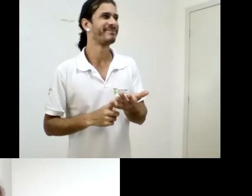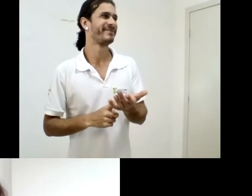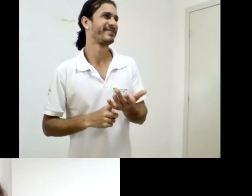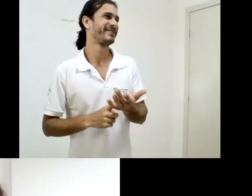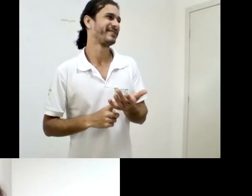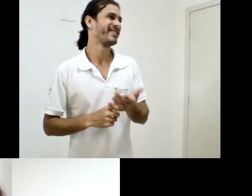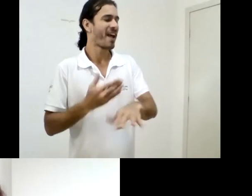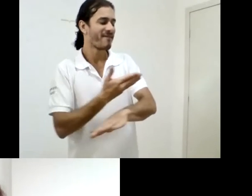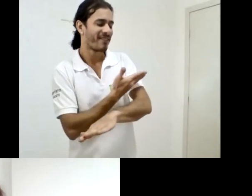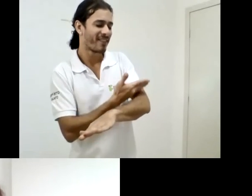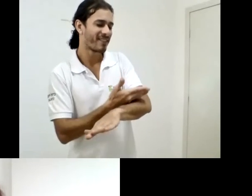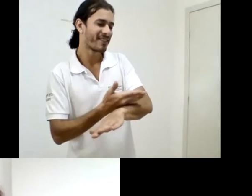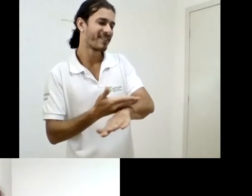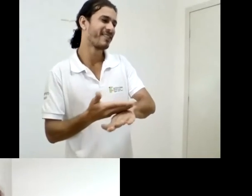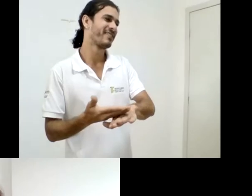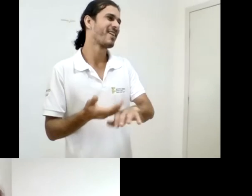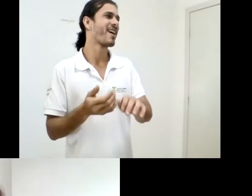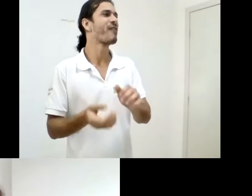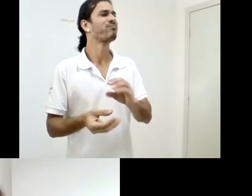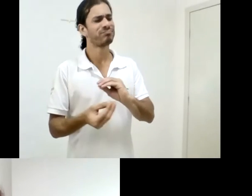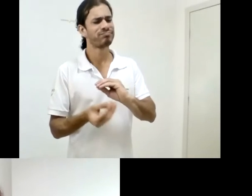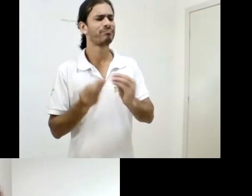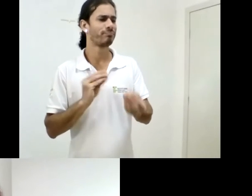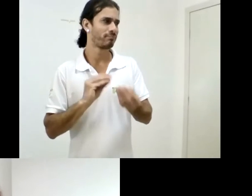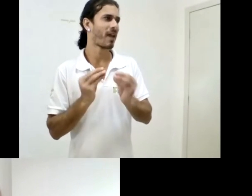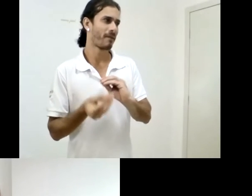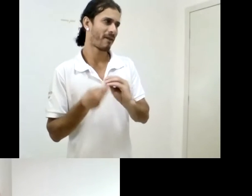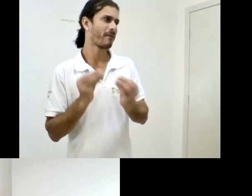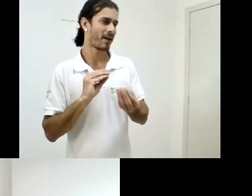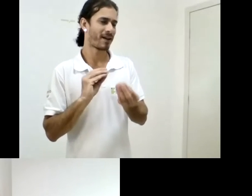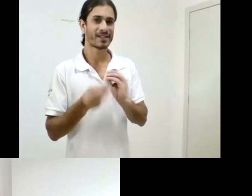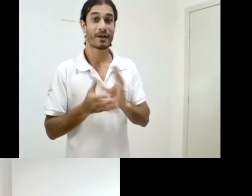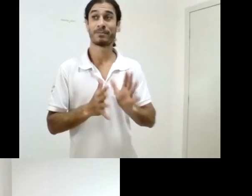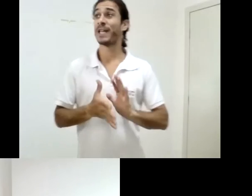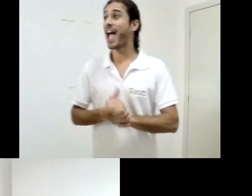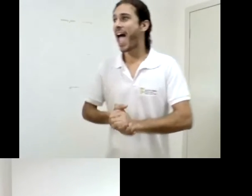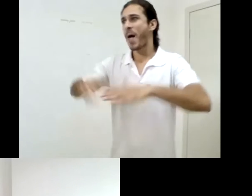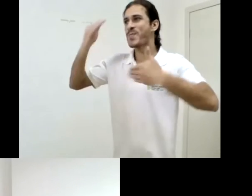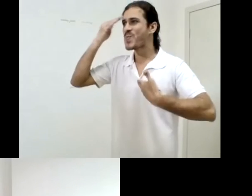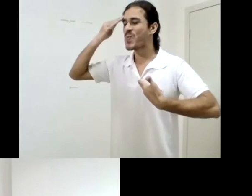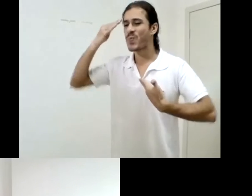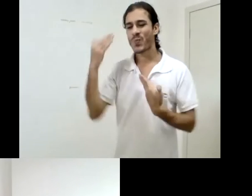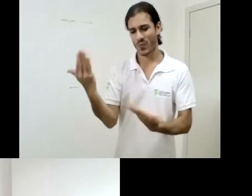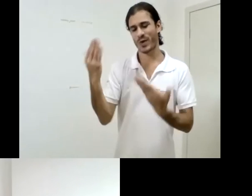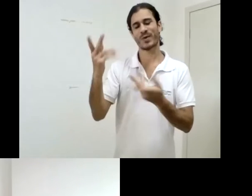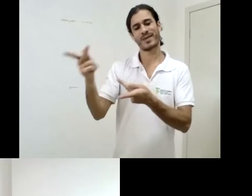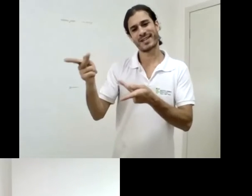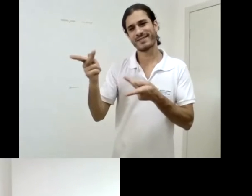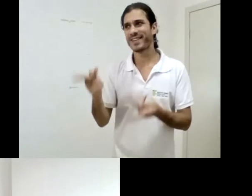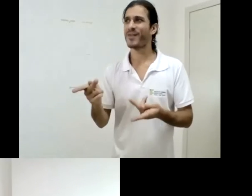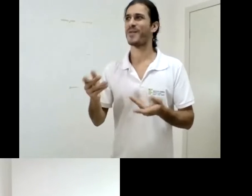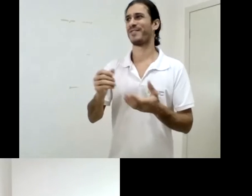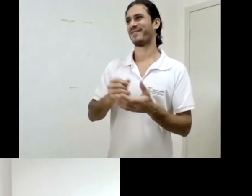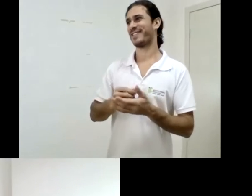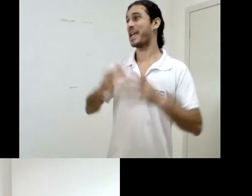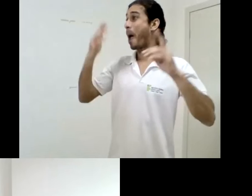essa flexibilidade, né? Exatamente. Então, tá. Muito obrigada aí pelo convite, parabenizando vocês pelo evento